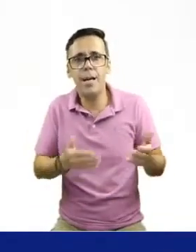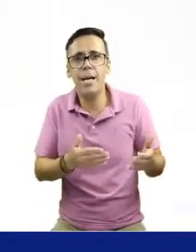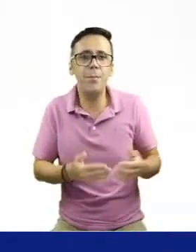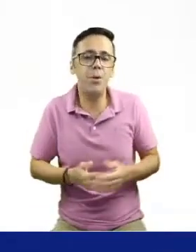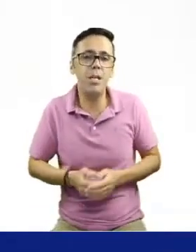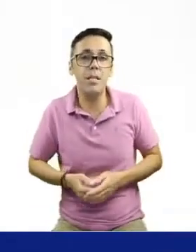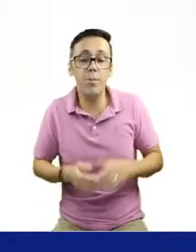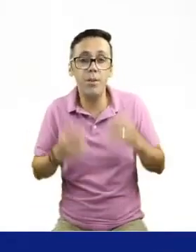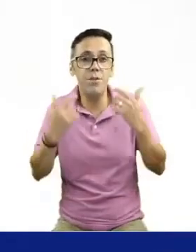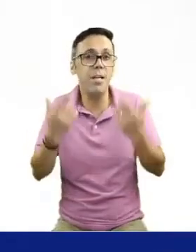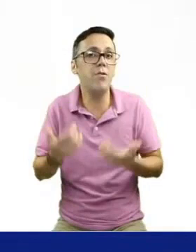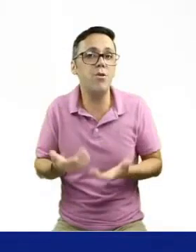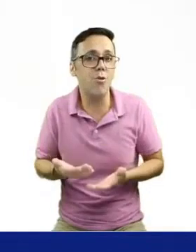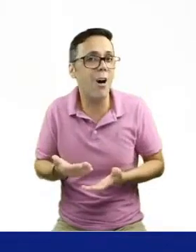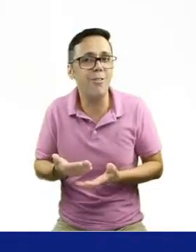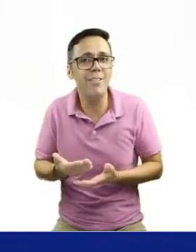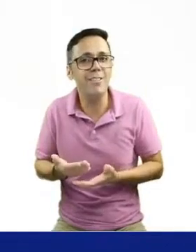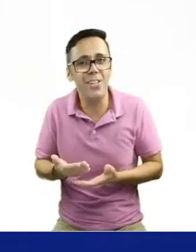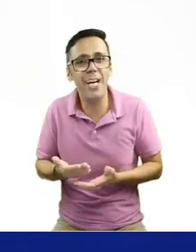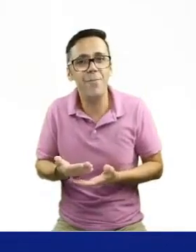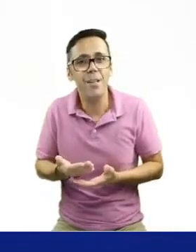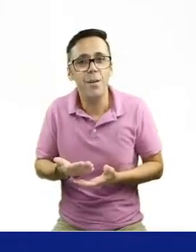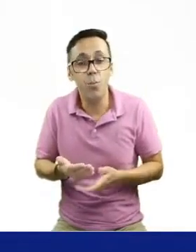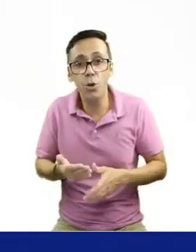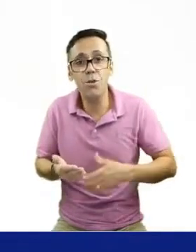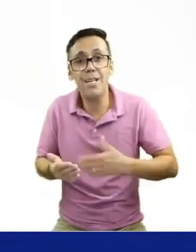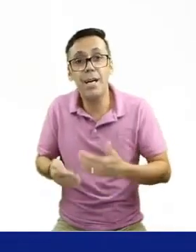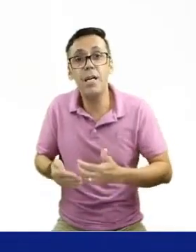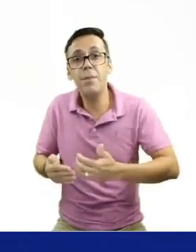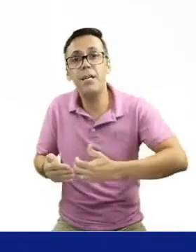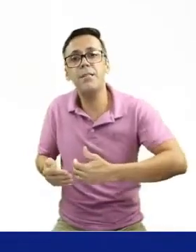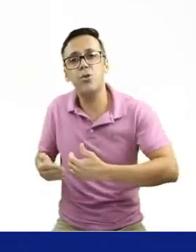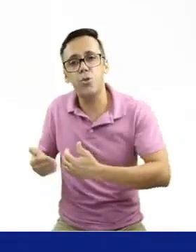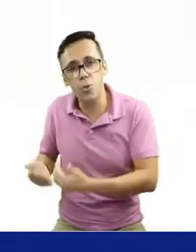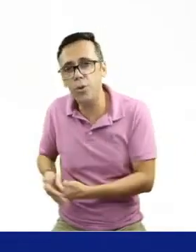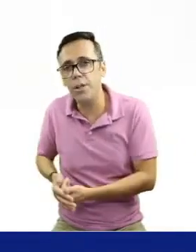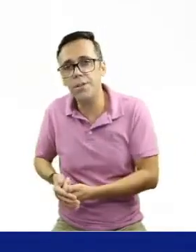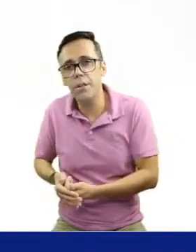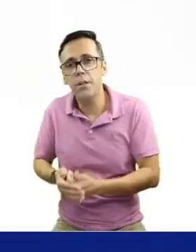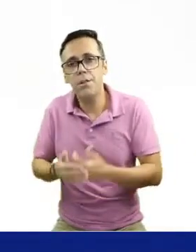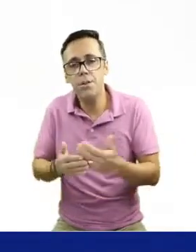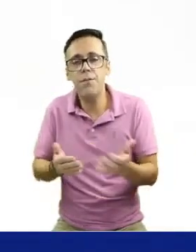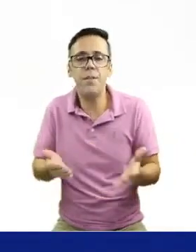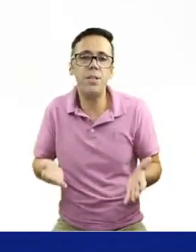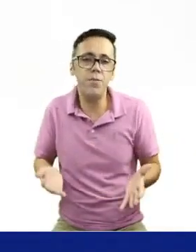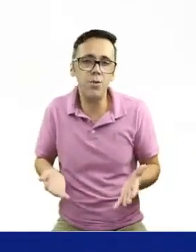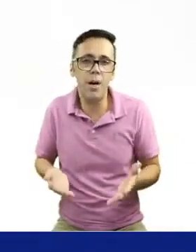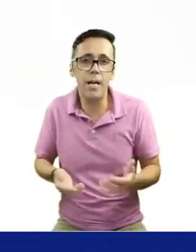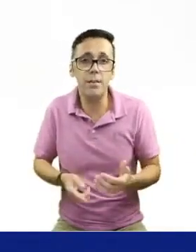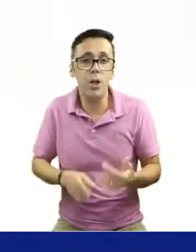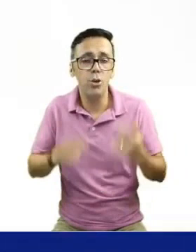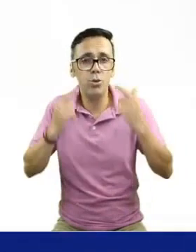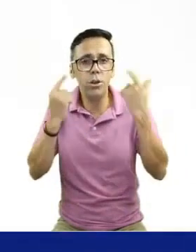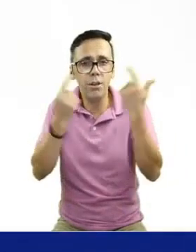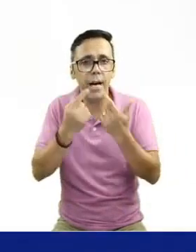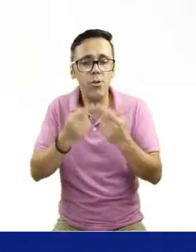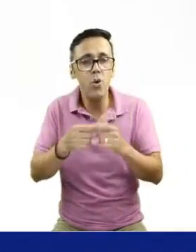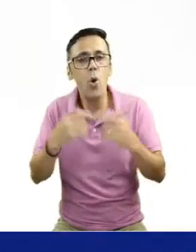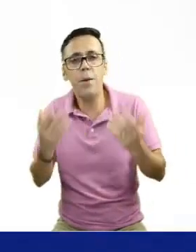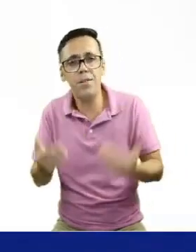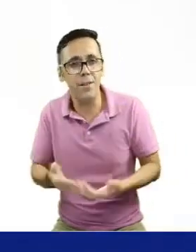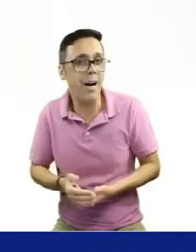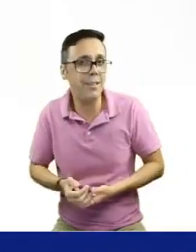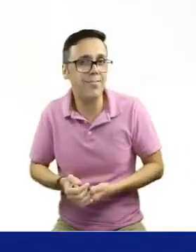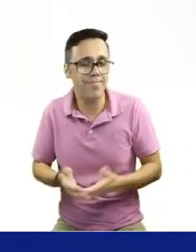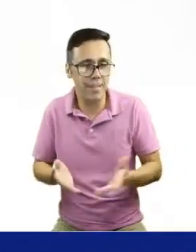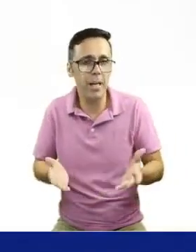eu quero destacar aqui por exemplo deficiente visual né as câmaras escuras são deficientes visuais totais